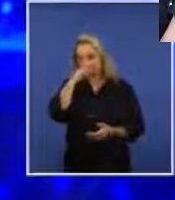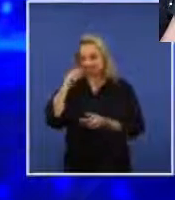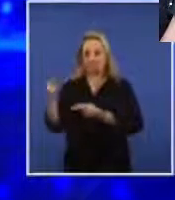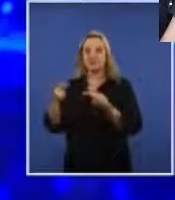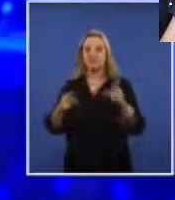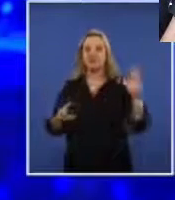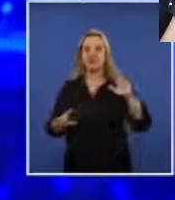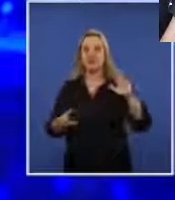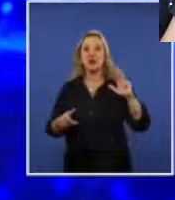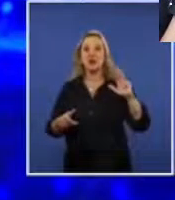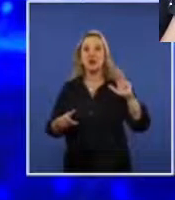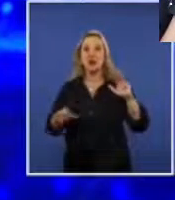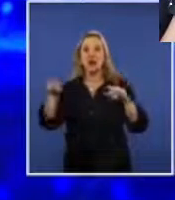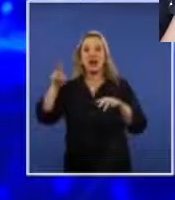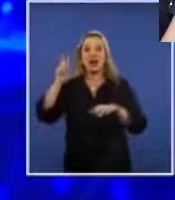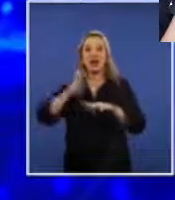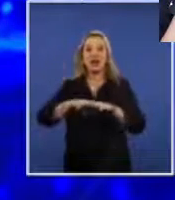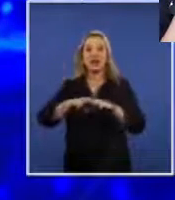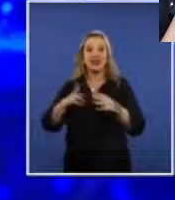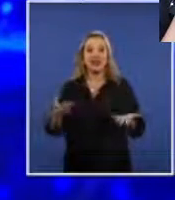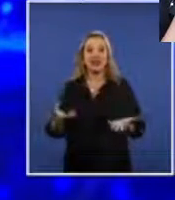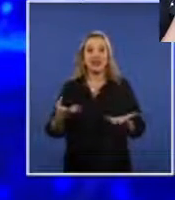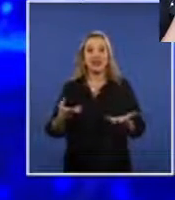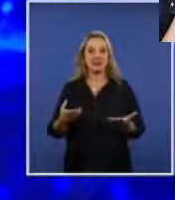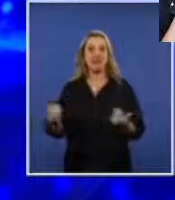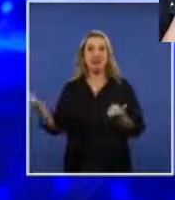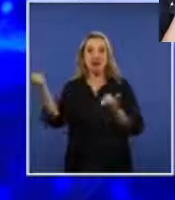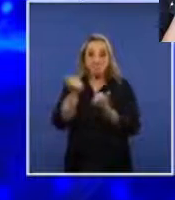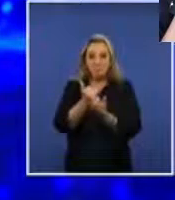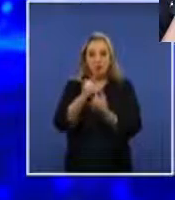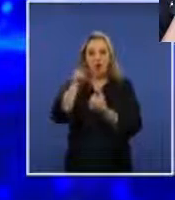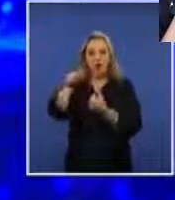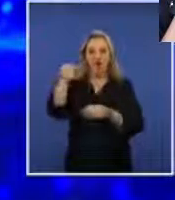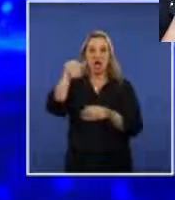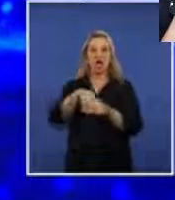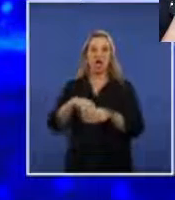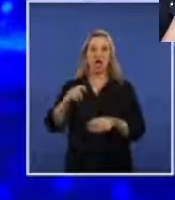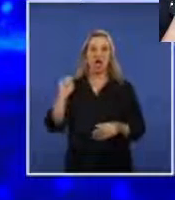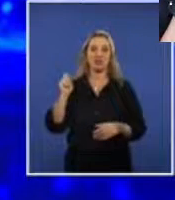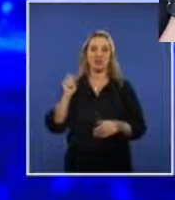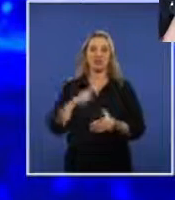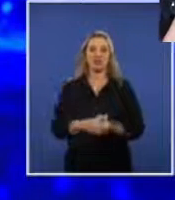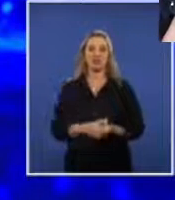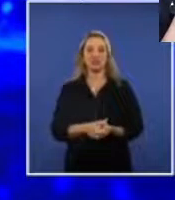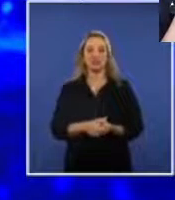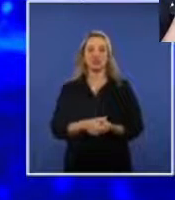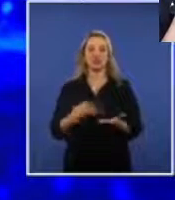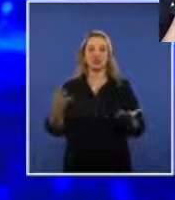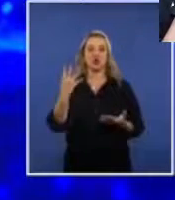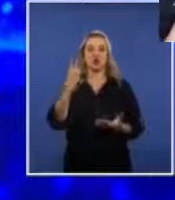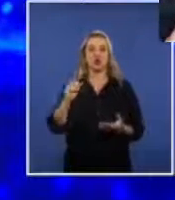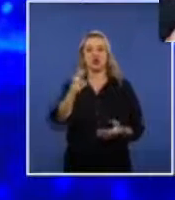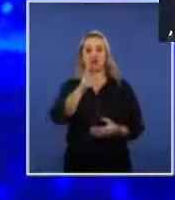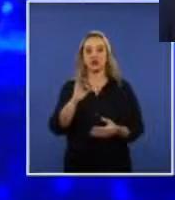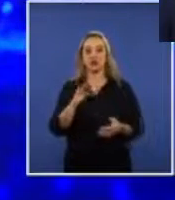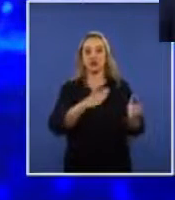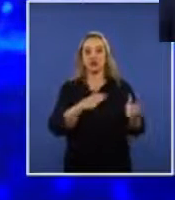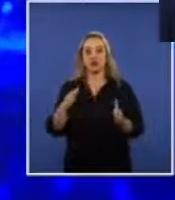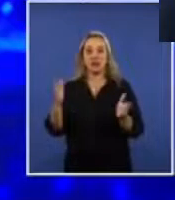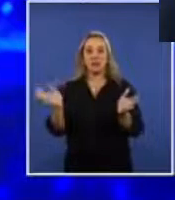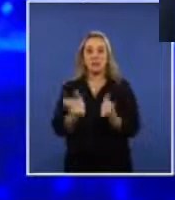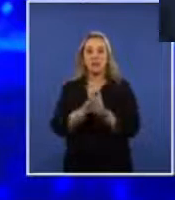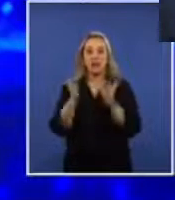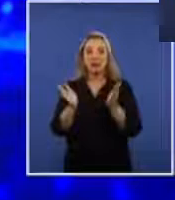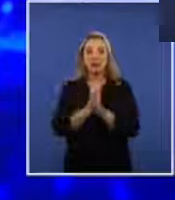Lula em Curitiba na cadeia. E o Lula apoiou ele na Argentina. Hoje, 40% da população da Argentina está na linha da